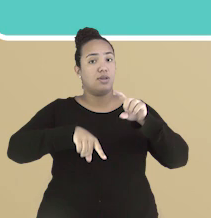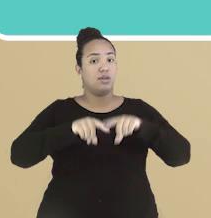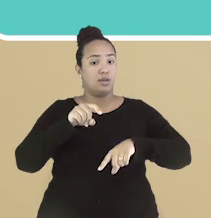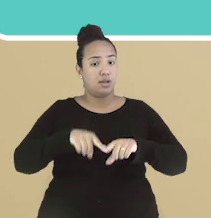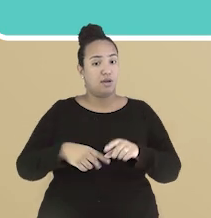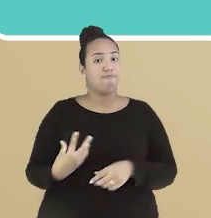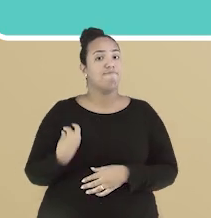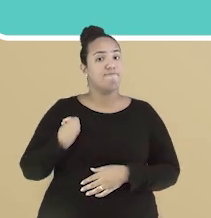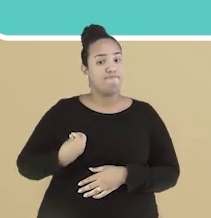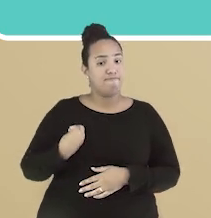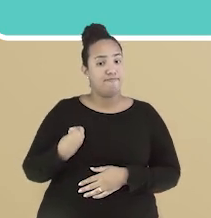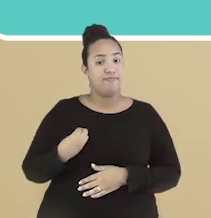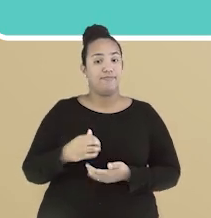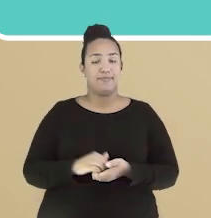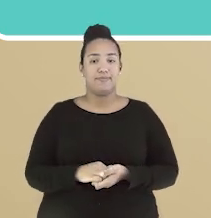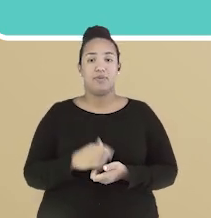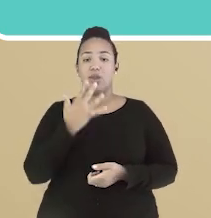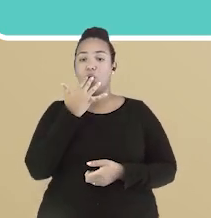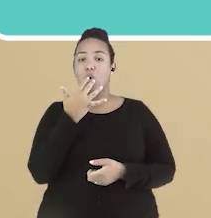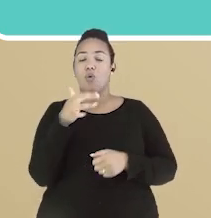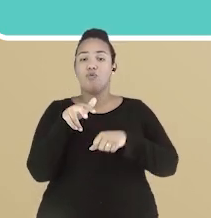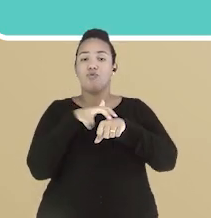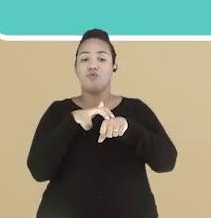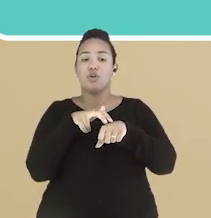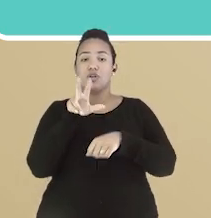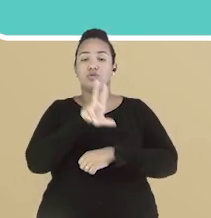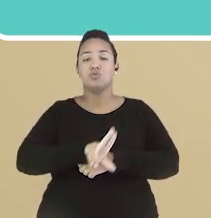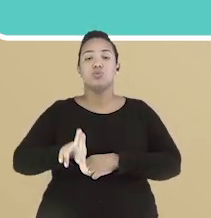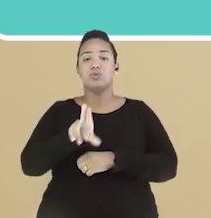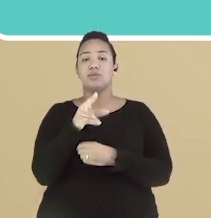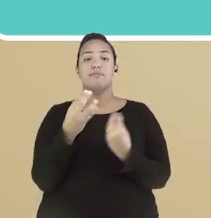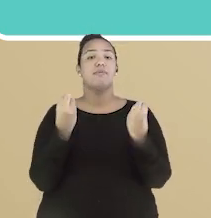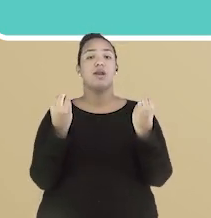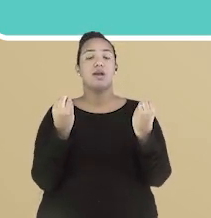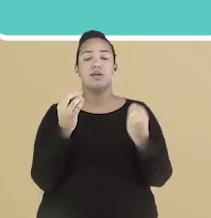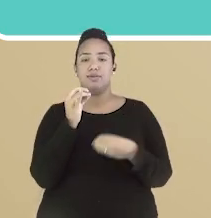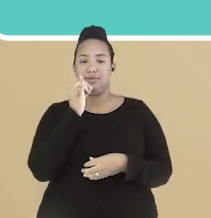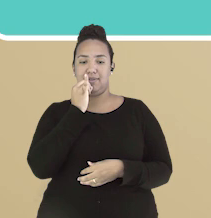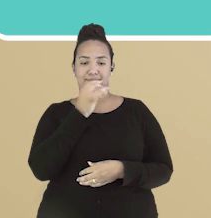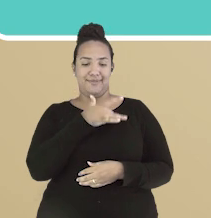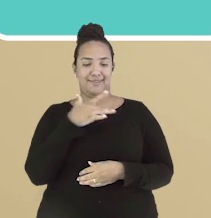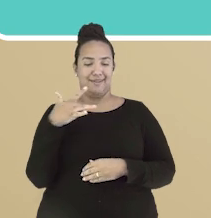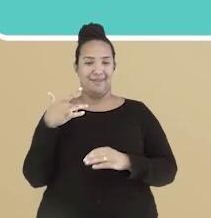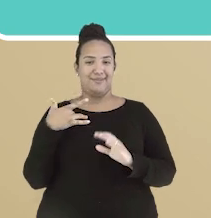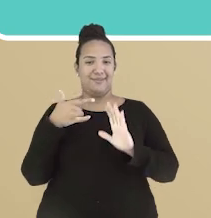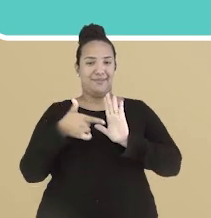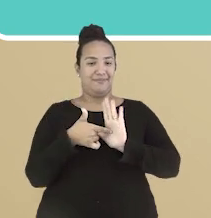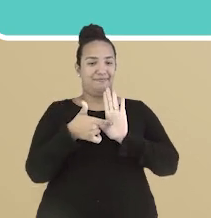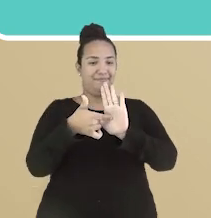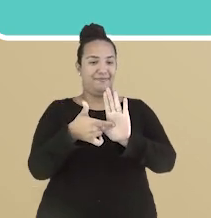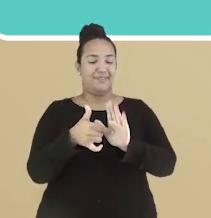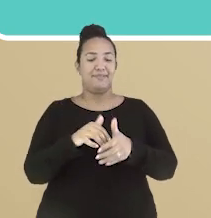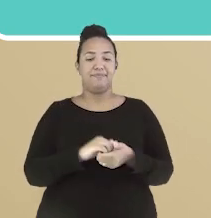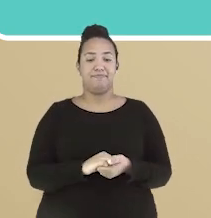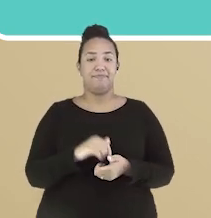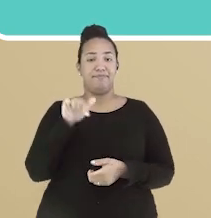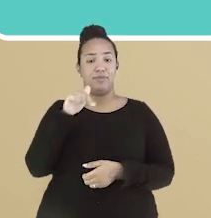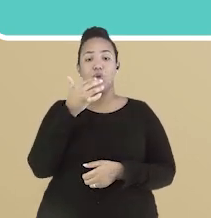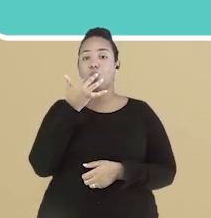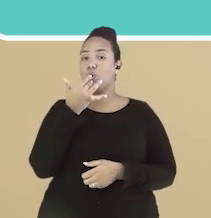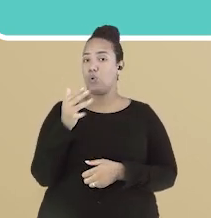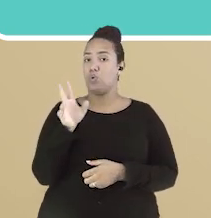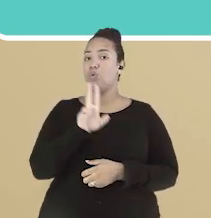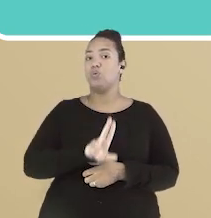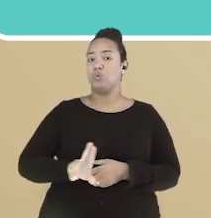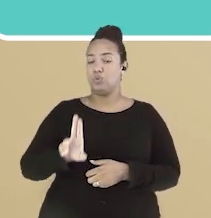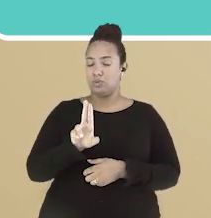muito presente neste material. A cor verde é utilizada com o objetivo de demonstrar saúde e vida. Esta cor